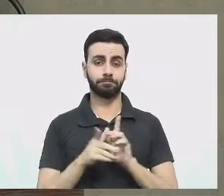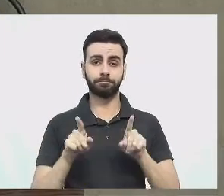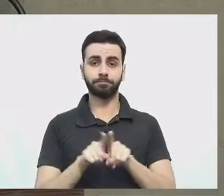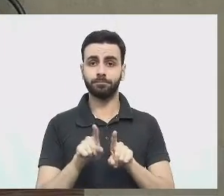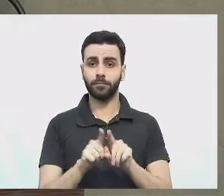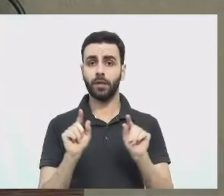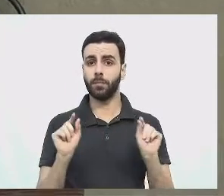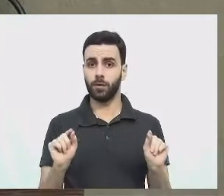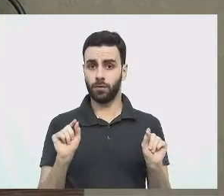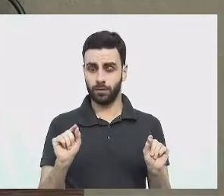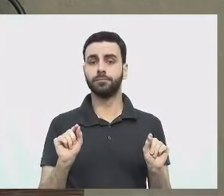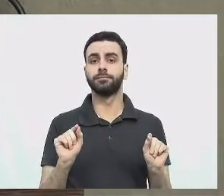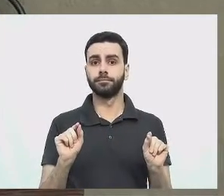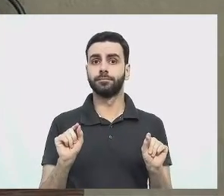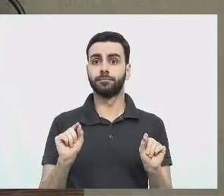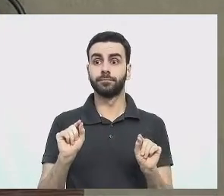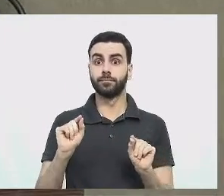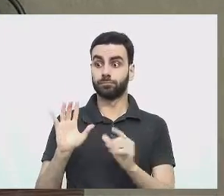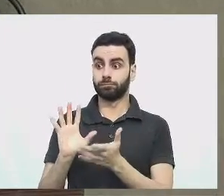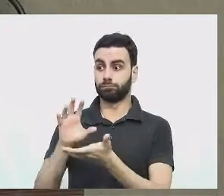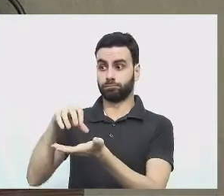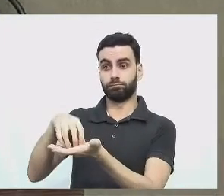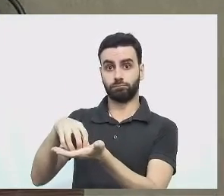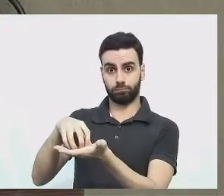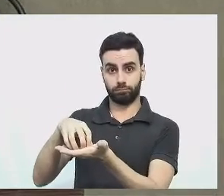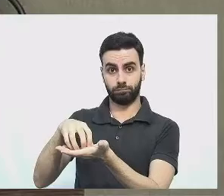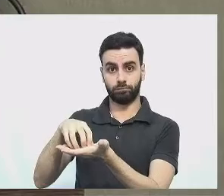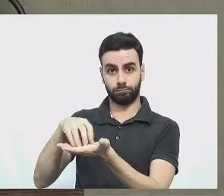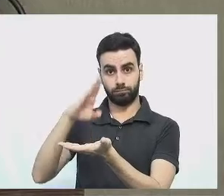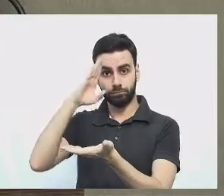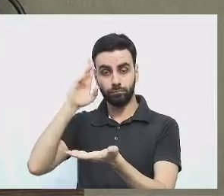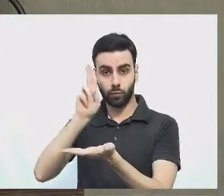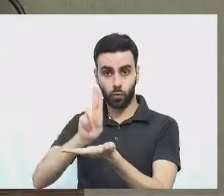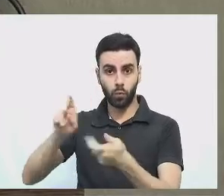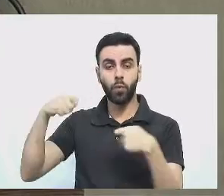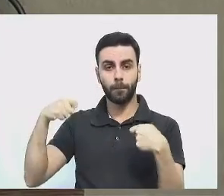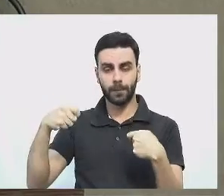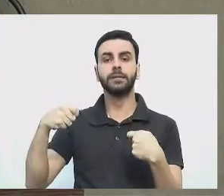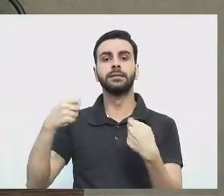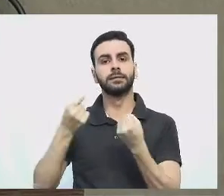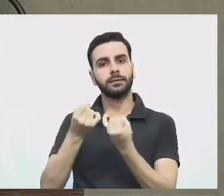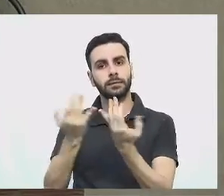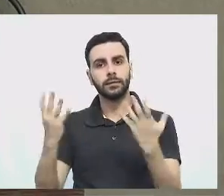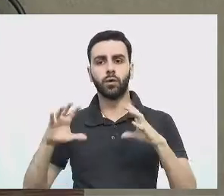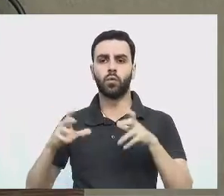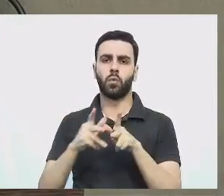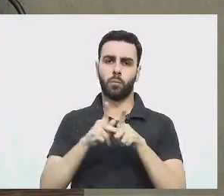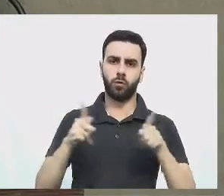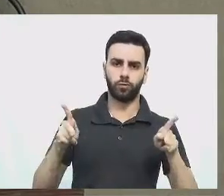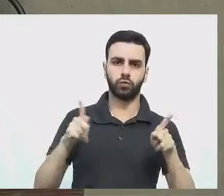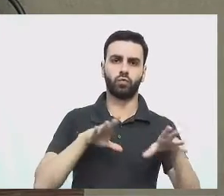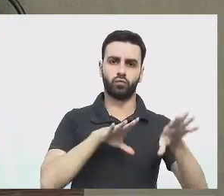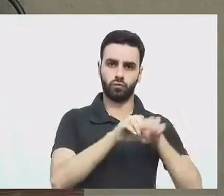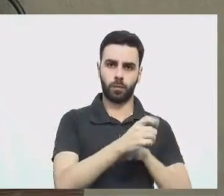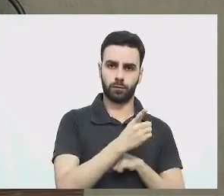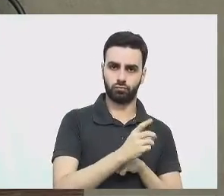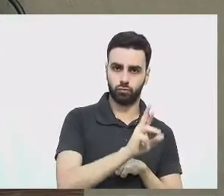praticamente, para instalar um centro universitário, você precisa ter um determinado número de professores, doutores,